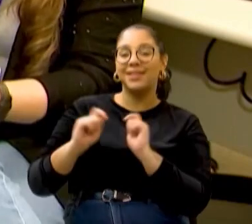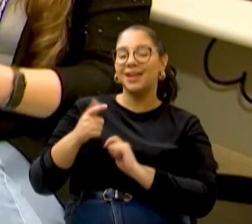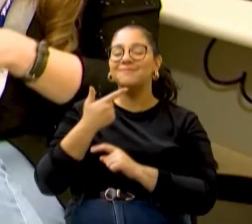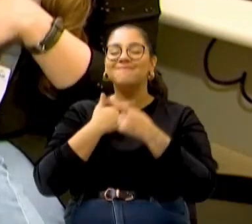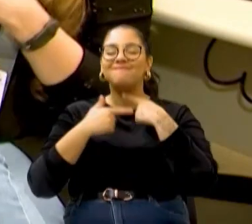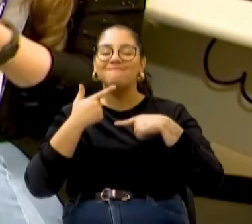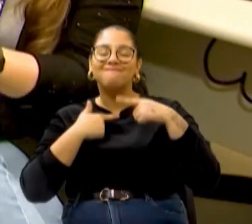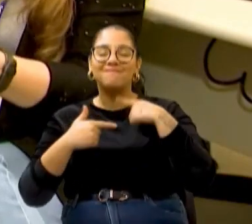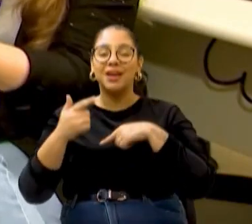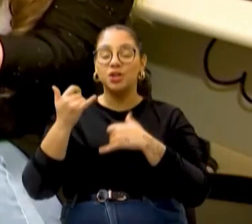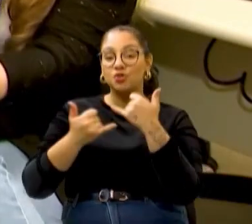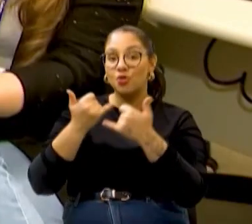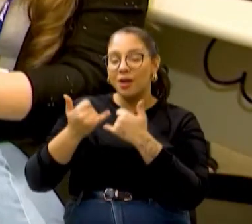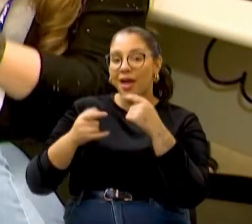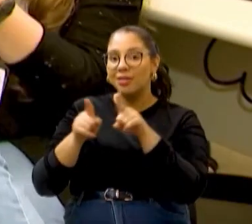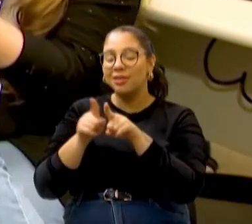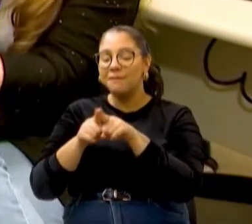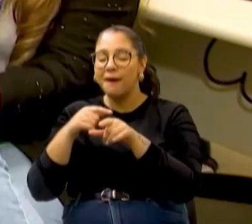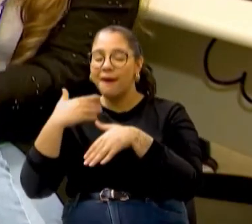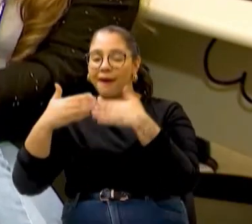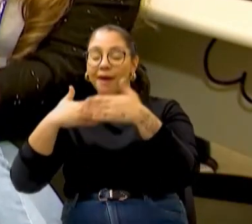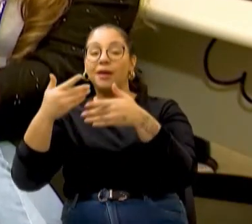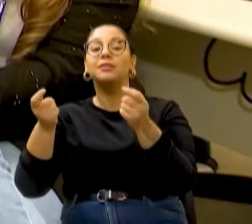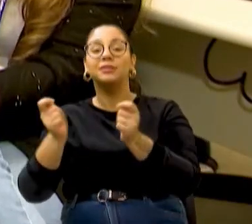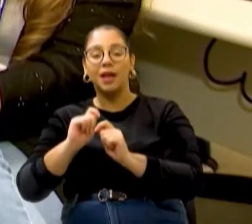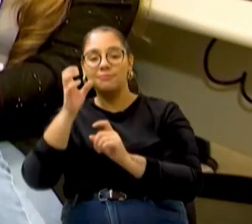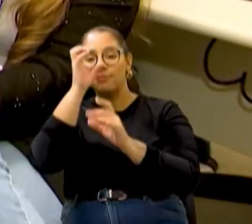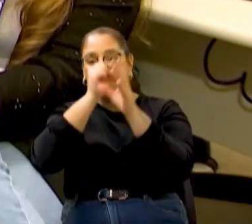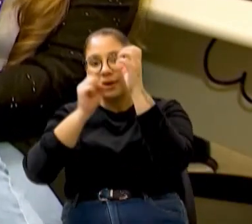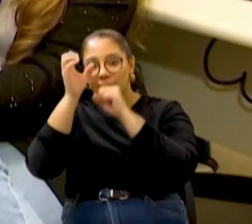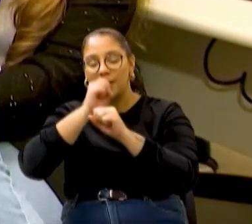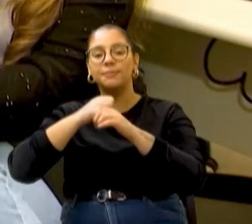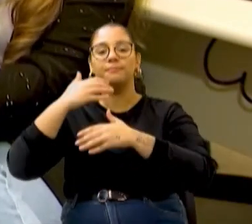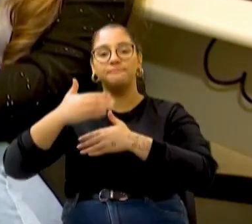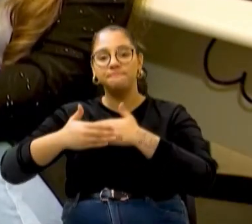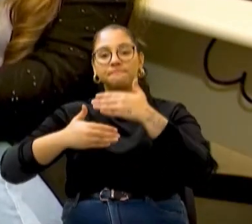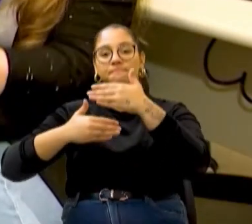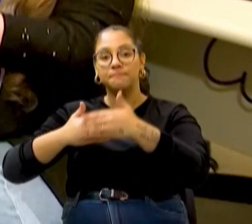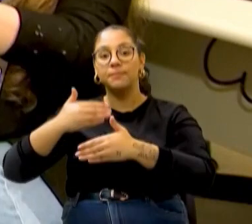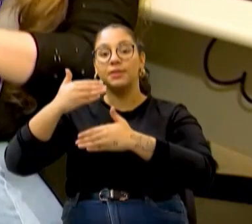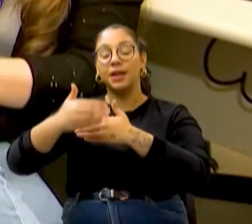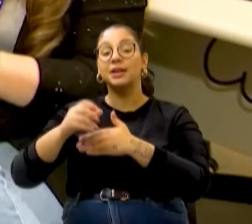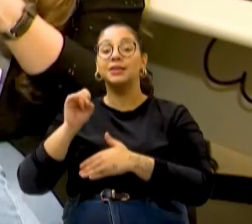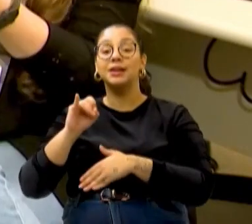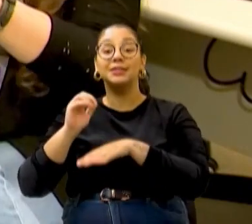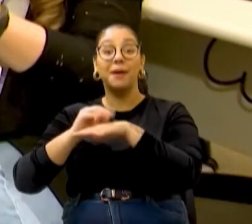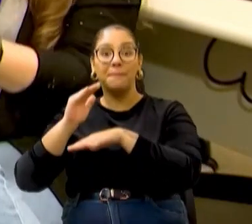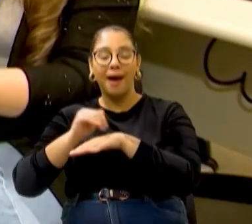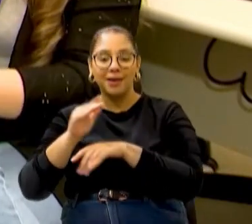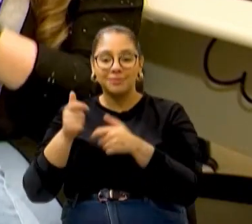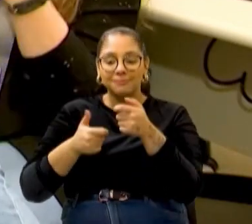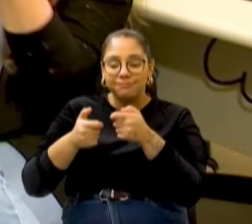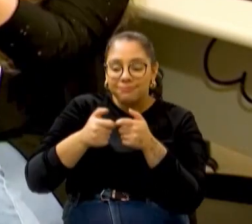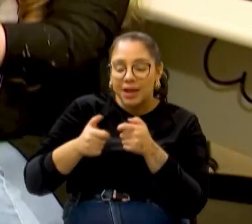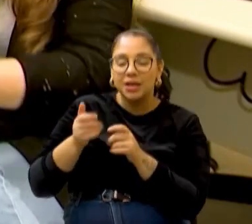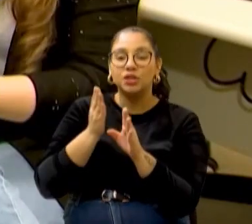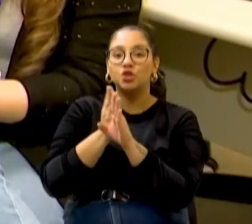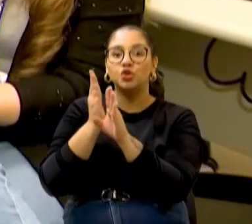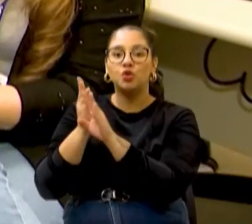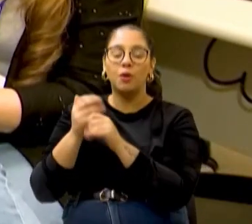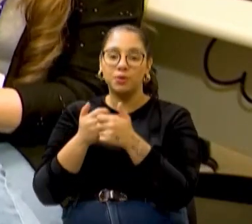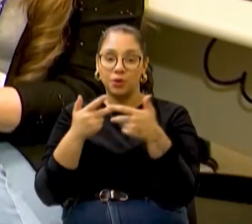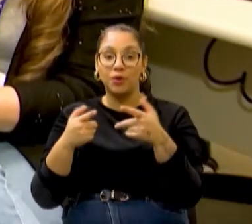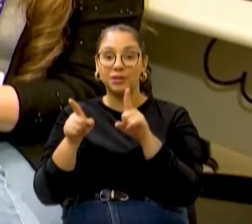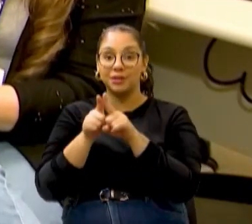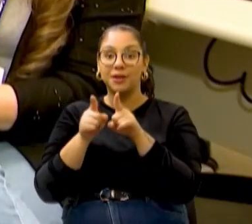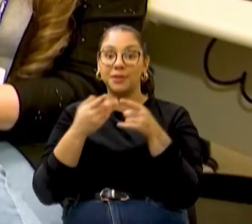proporciona muito isso pra gente nessa vontade de jogar de querer aprender de querer construir a gente consegue aprender Então os comandos e quanto mais a gente vai jogando mais